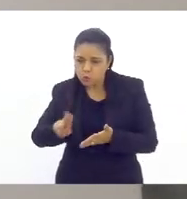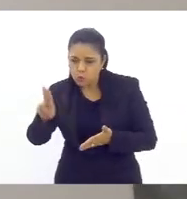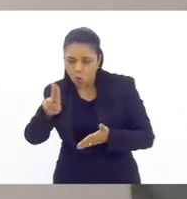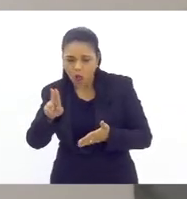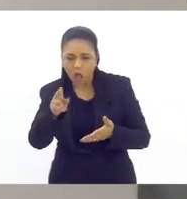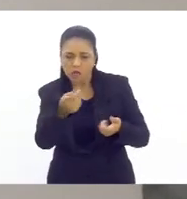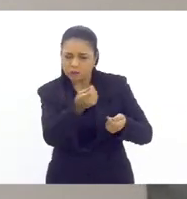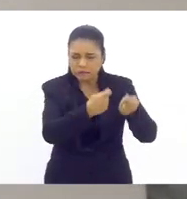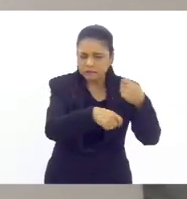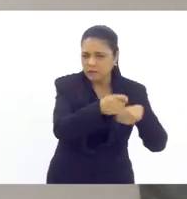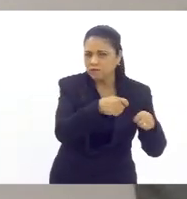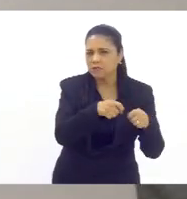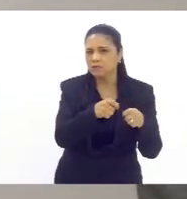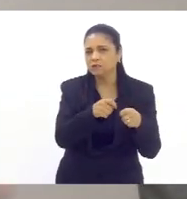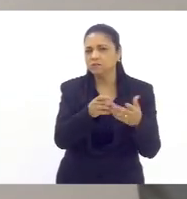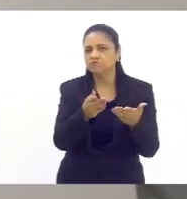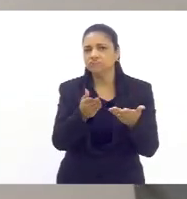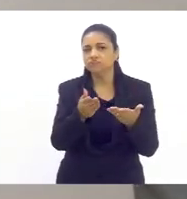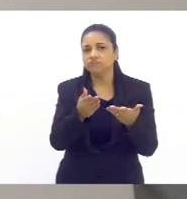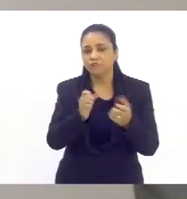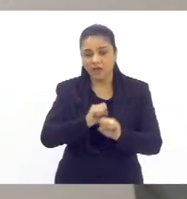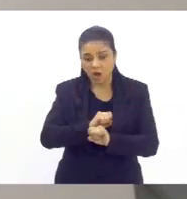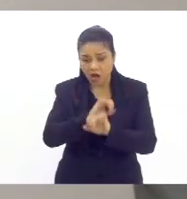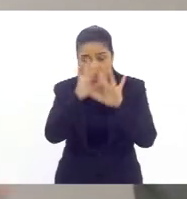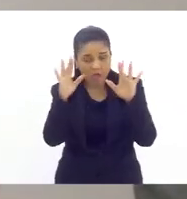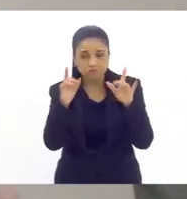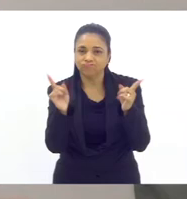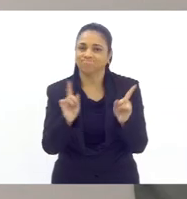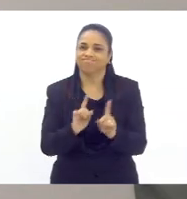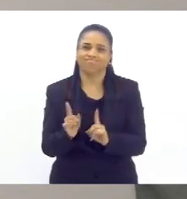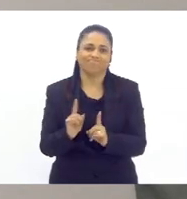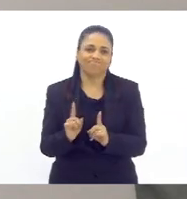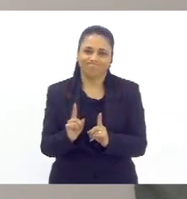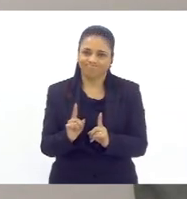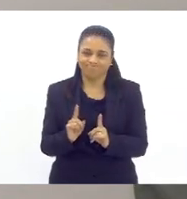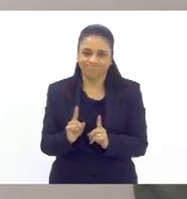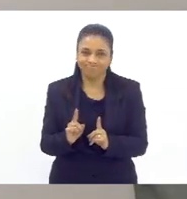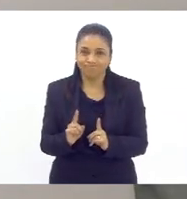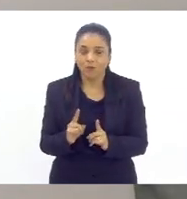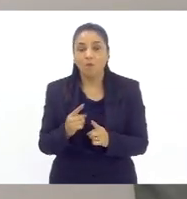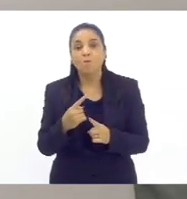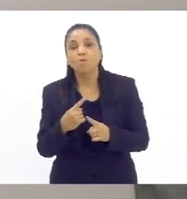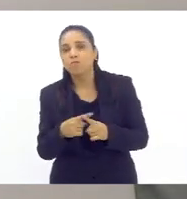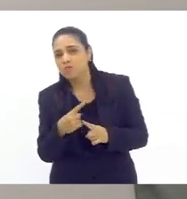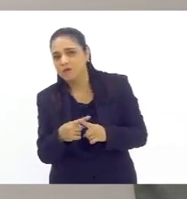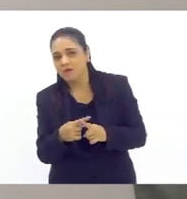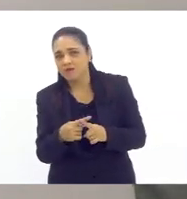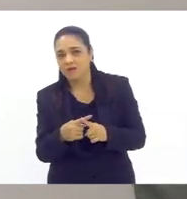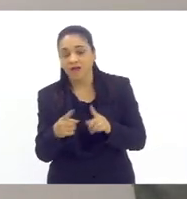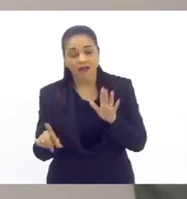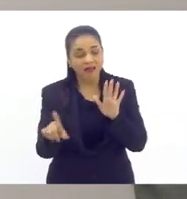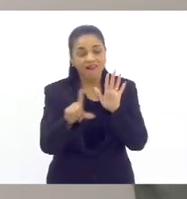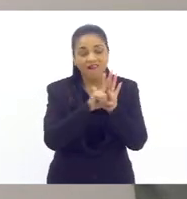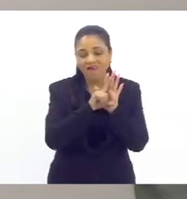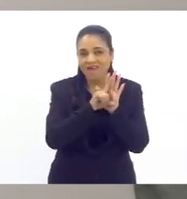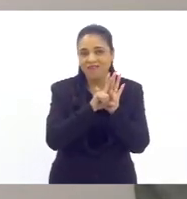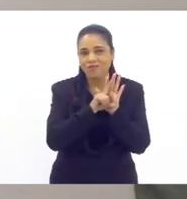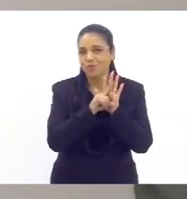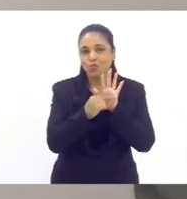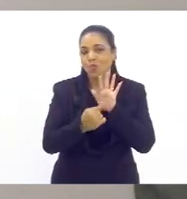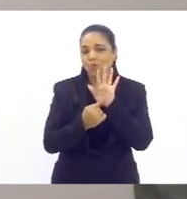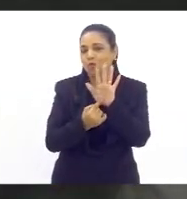Evidente e não ficou e não ficou porque porque essa lei não trouxe nada parecido com